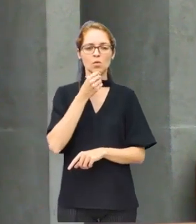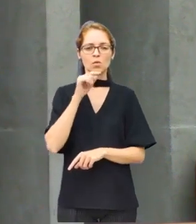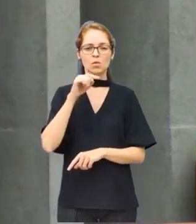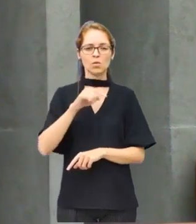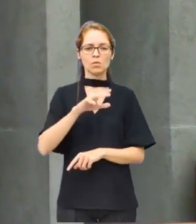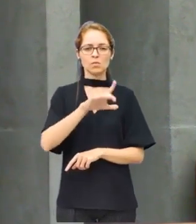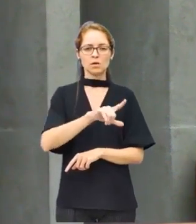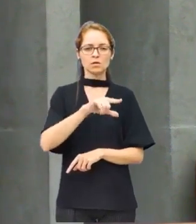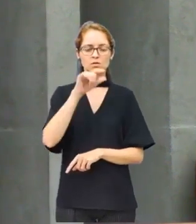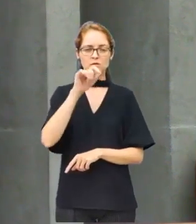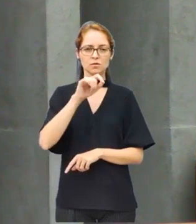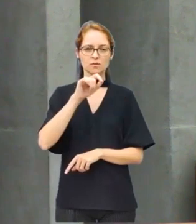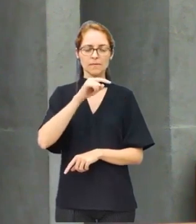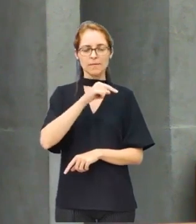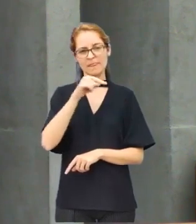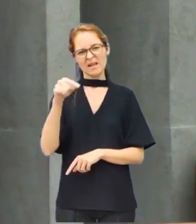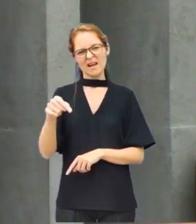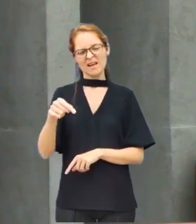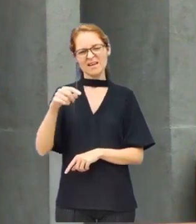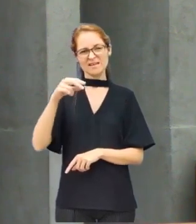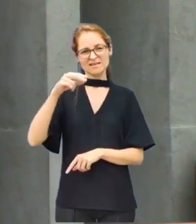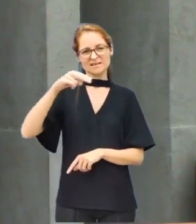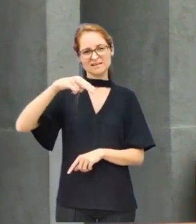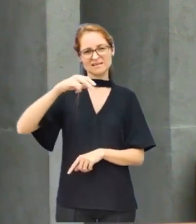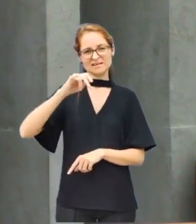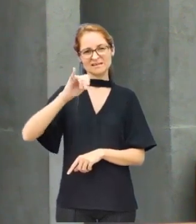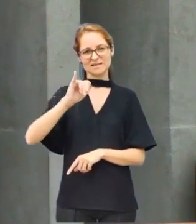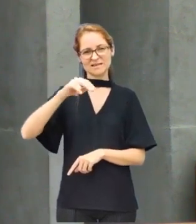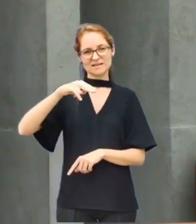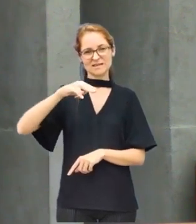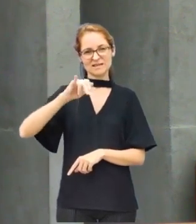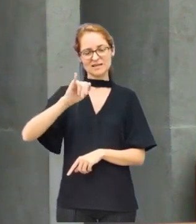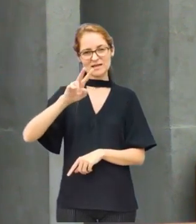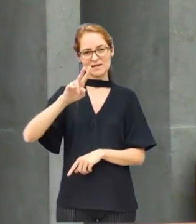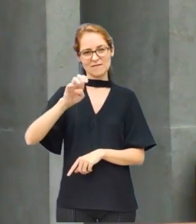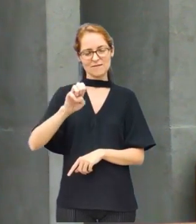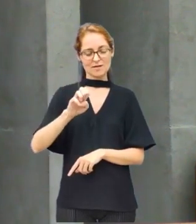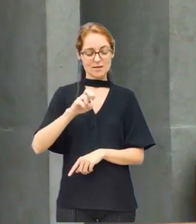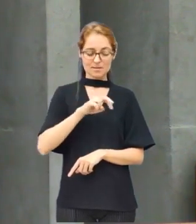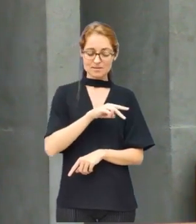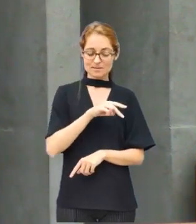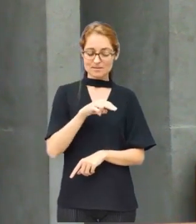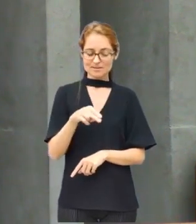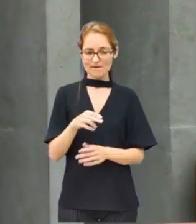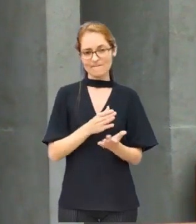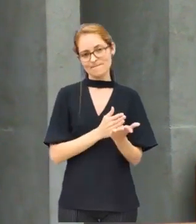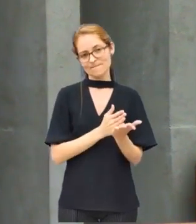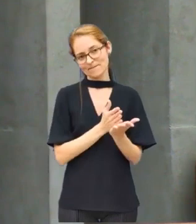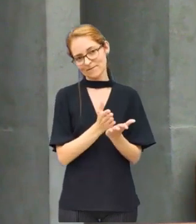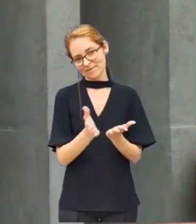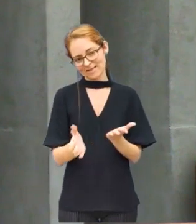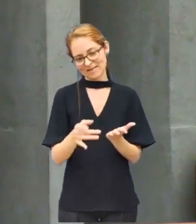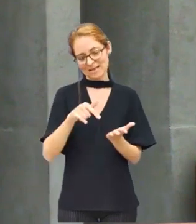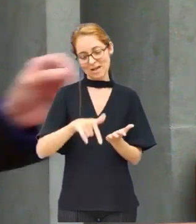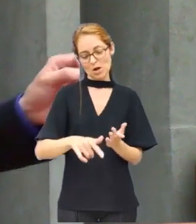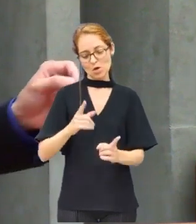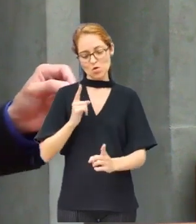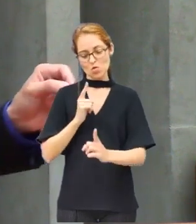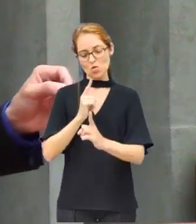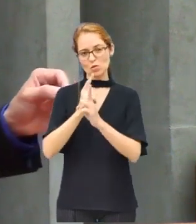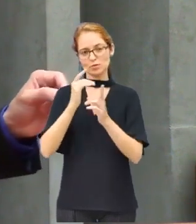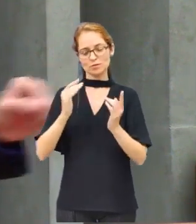contra esse povo, porém ele desce para Jope, que era uma cidade portuária, e ele pega ali uma embarcação